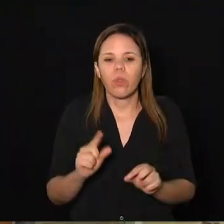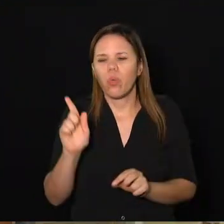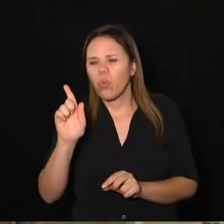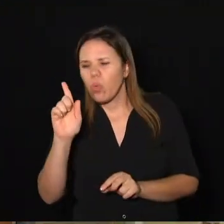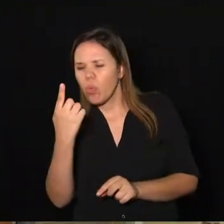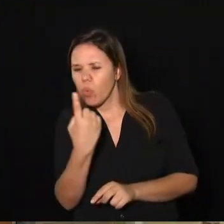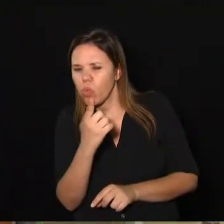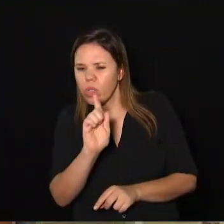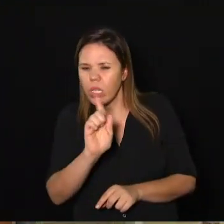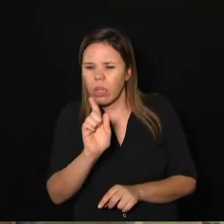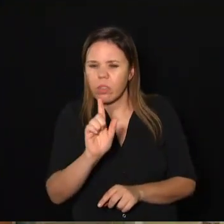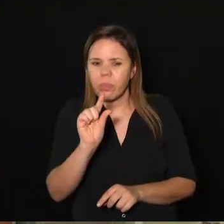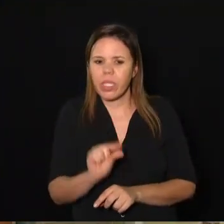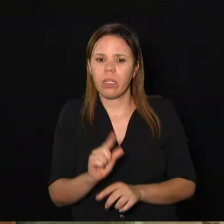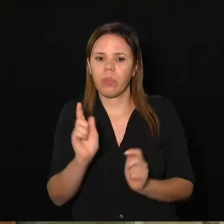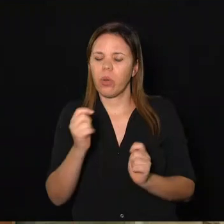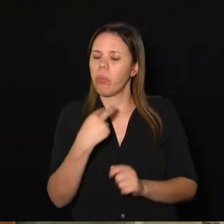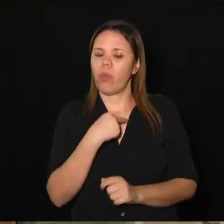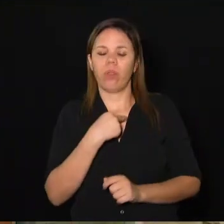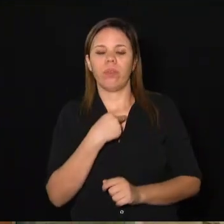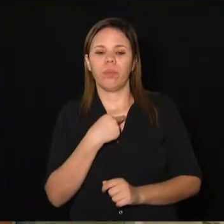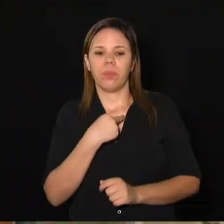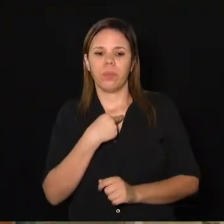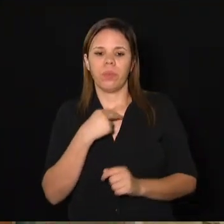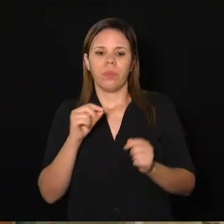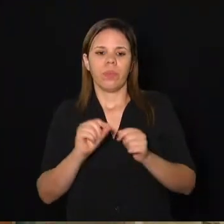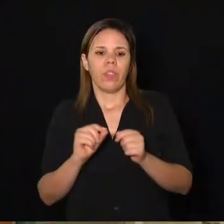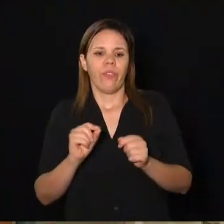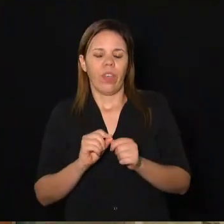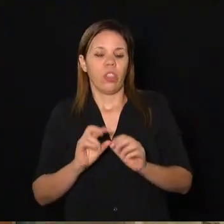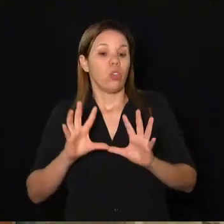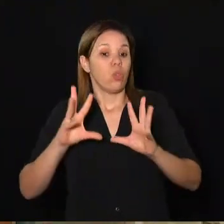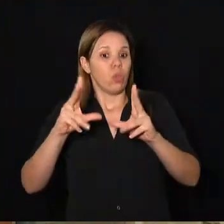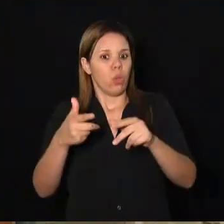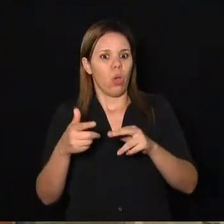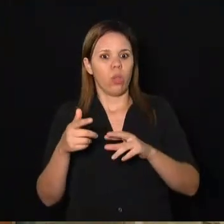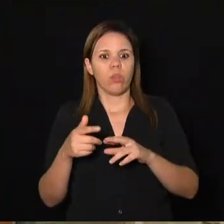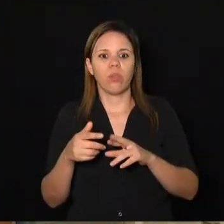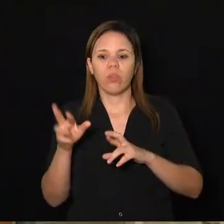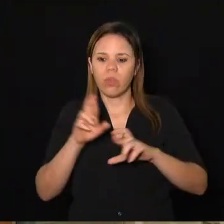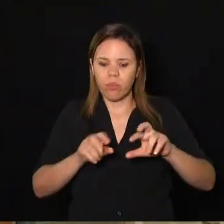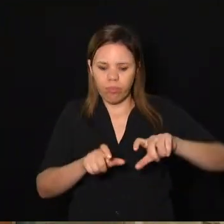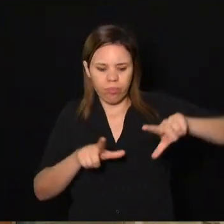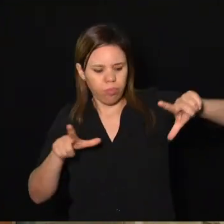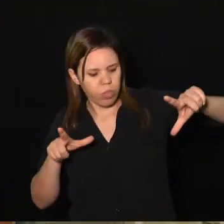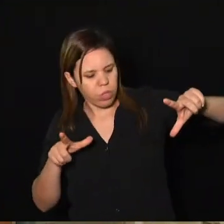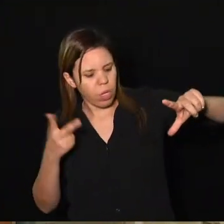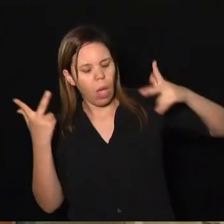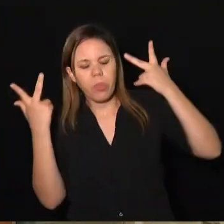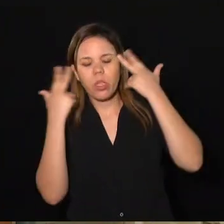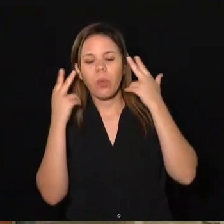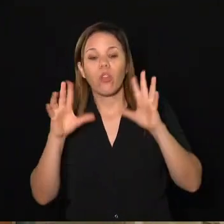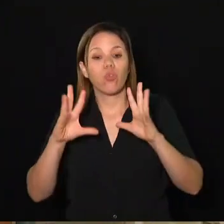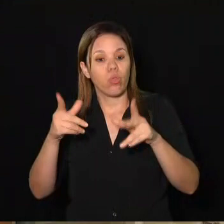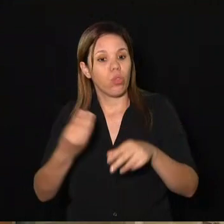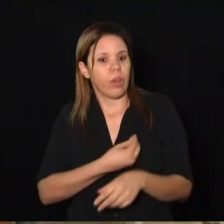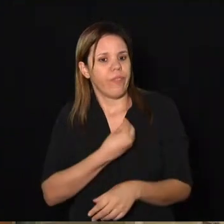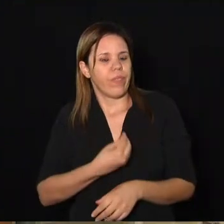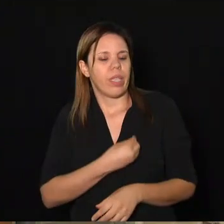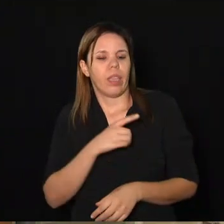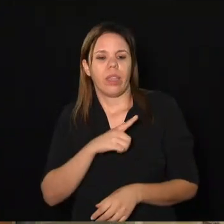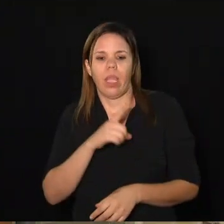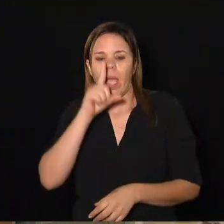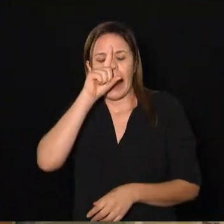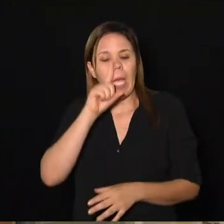pequeno mas não posso a gente só faz cirurgia quem tem todos os exames normais que a gente sabe que tudo na vida tem risco quando os exames verem normais